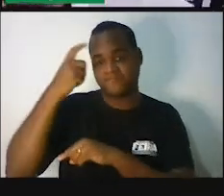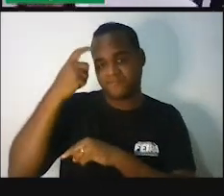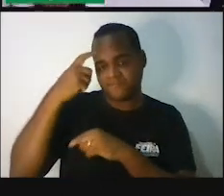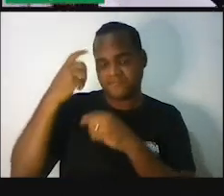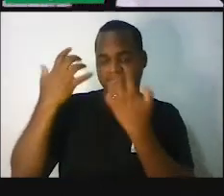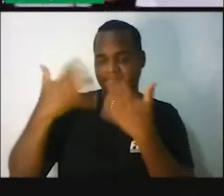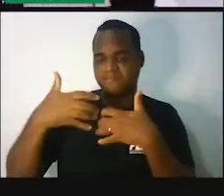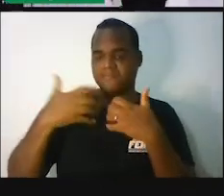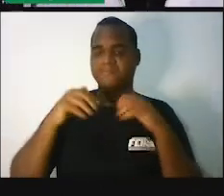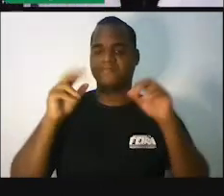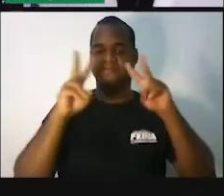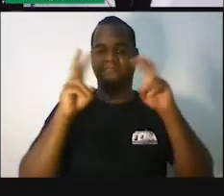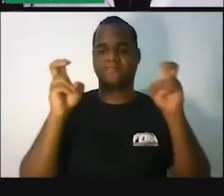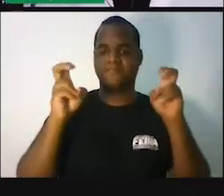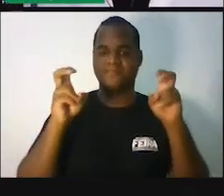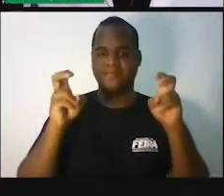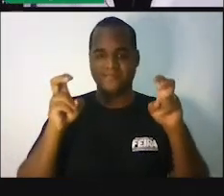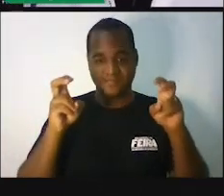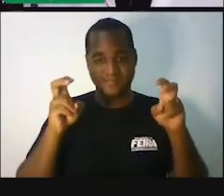em um tema, né?